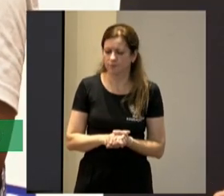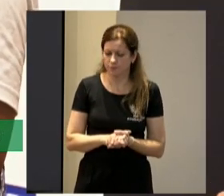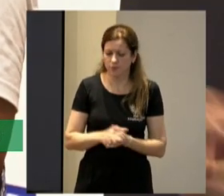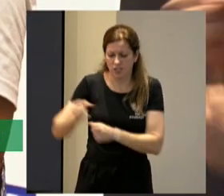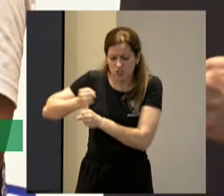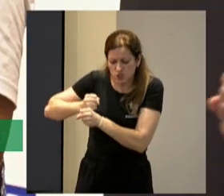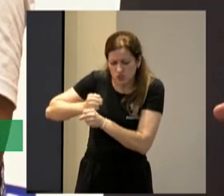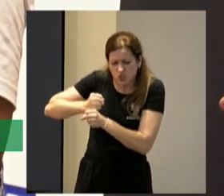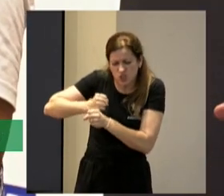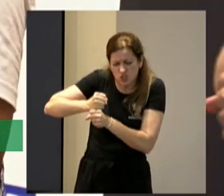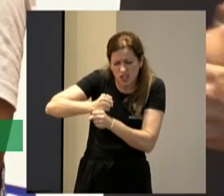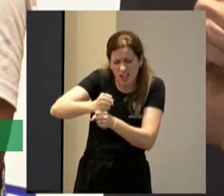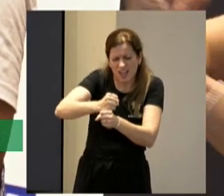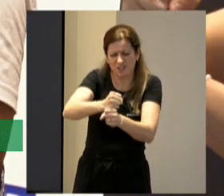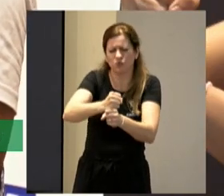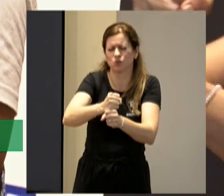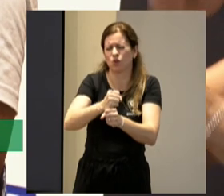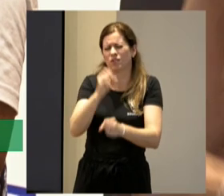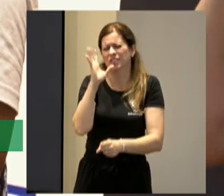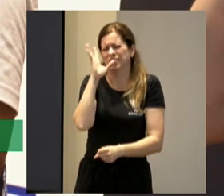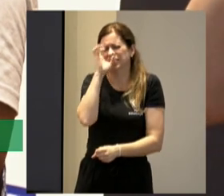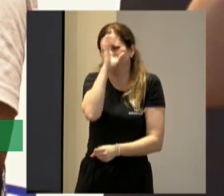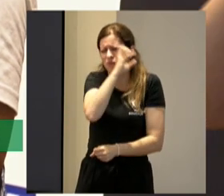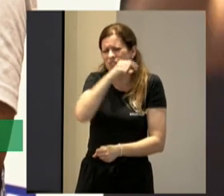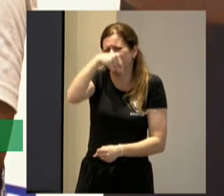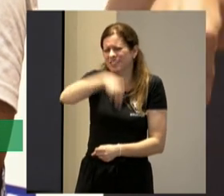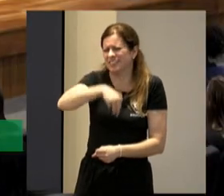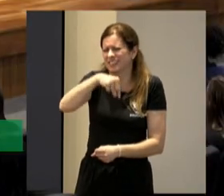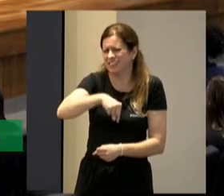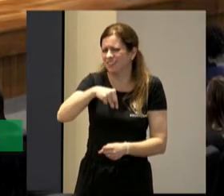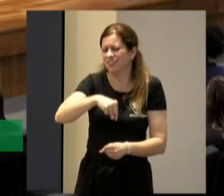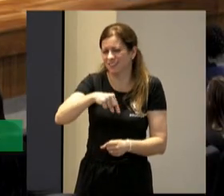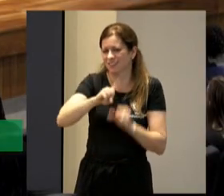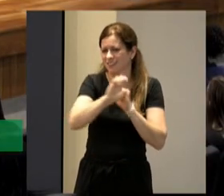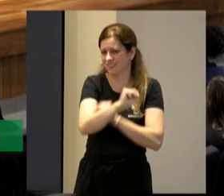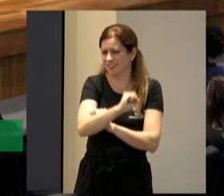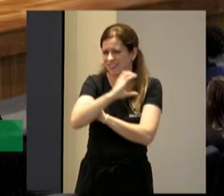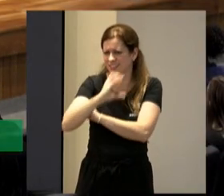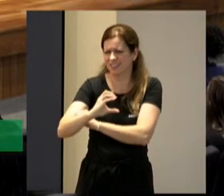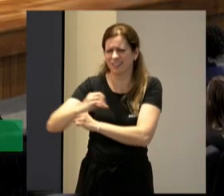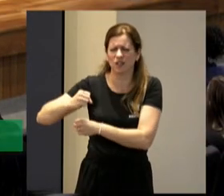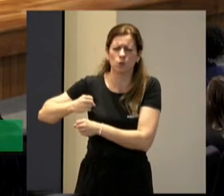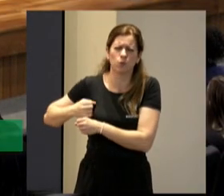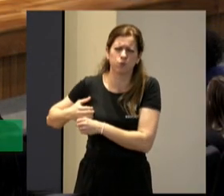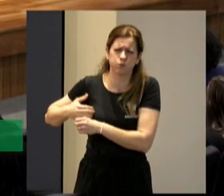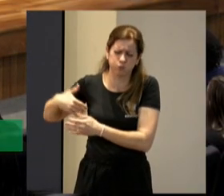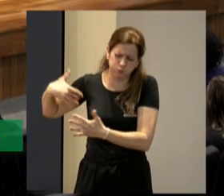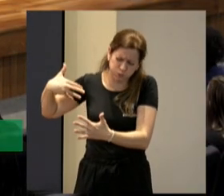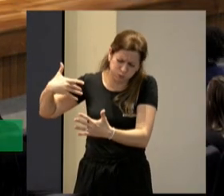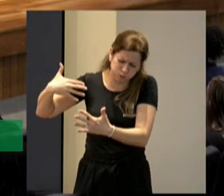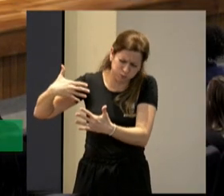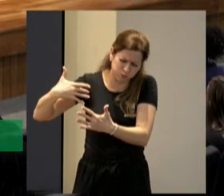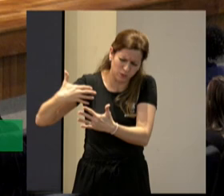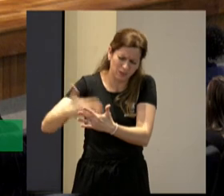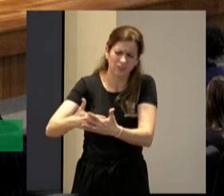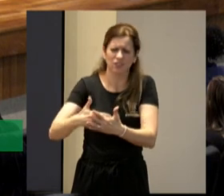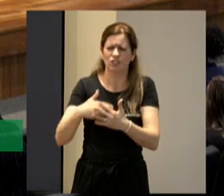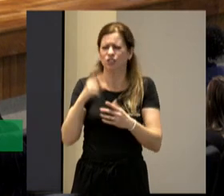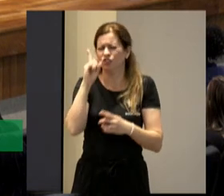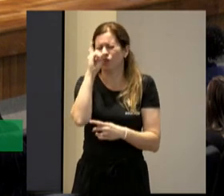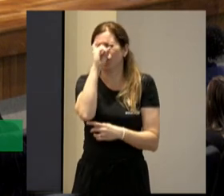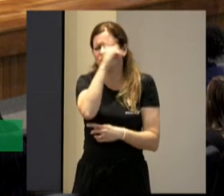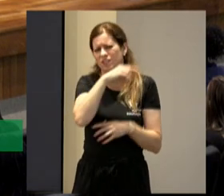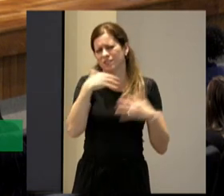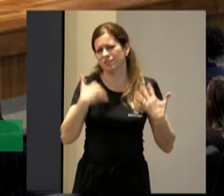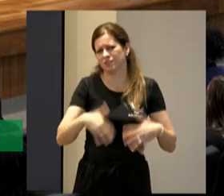anos difíceis em Santa Catarina, longos e ainda tensos,